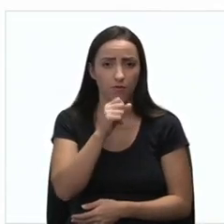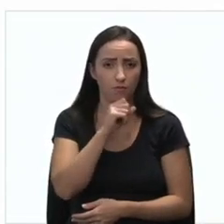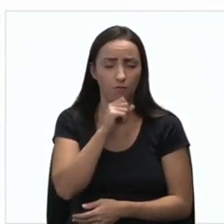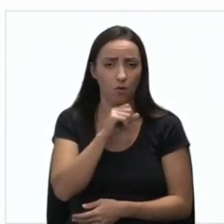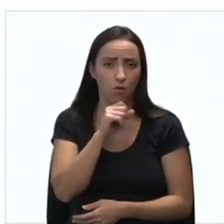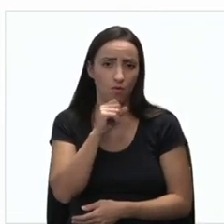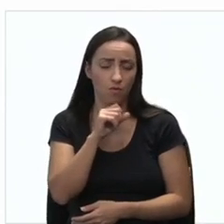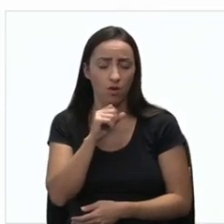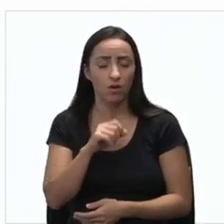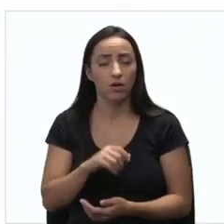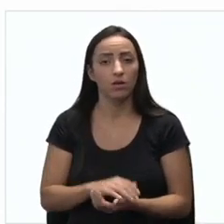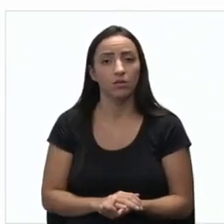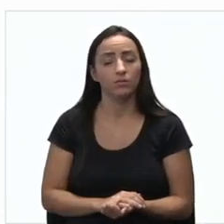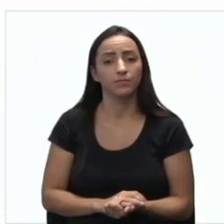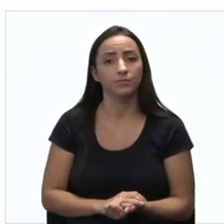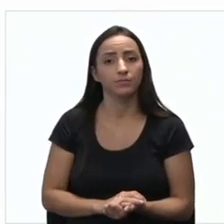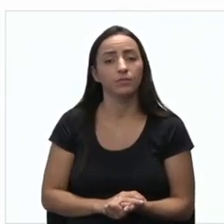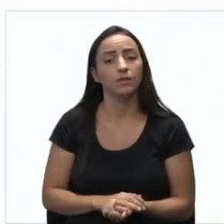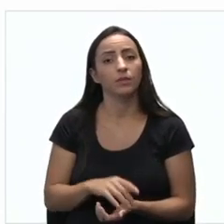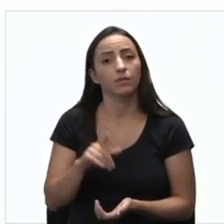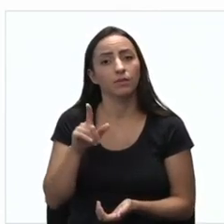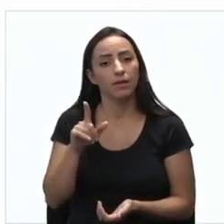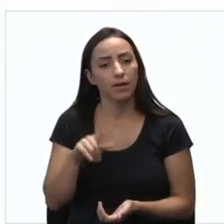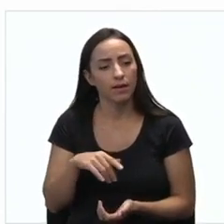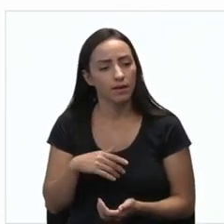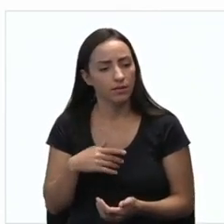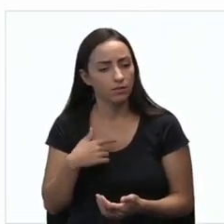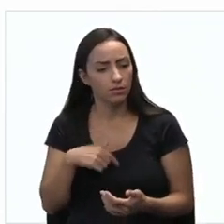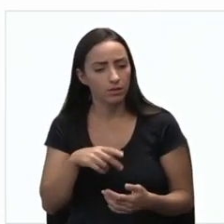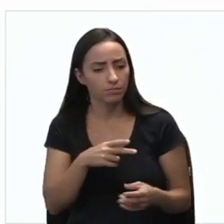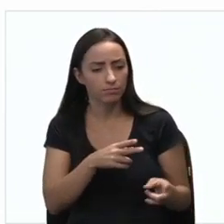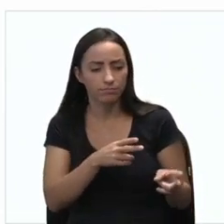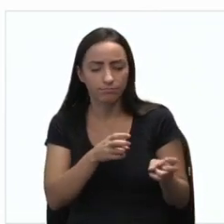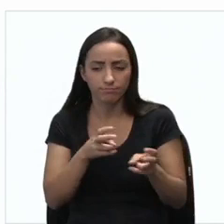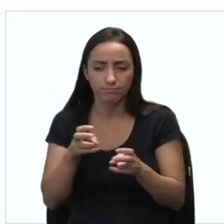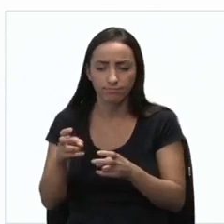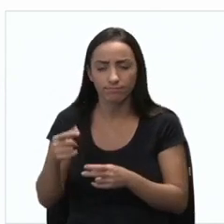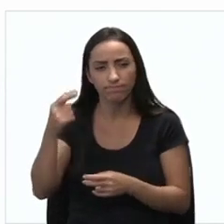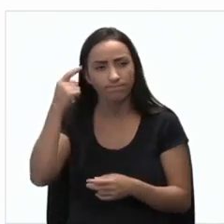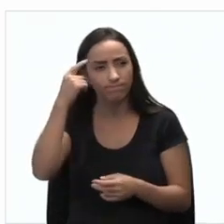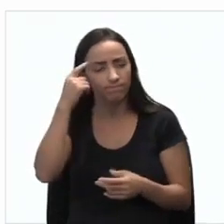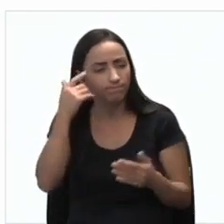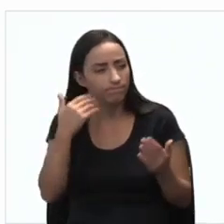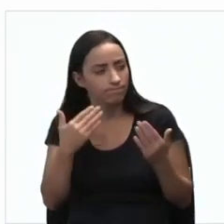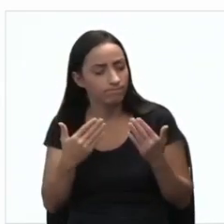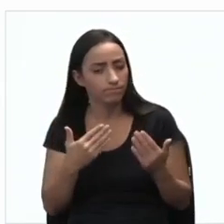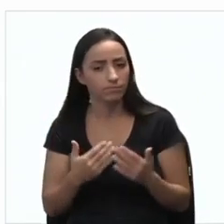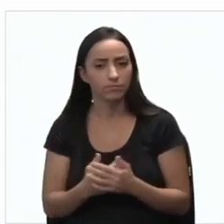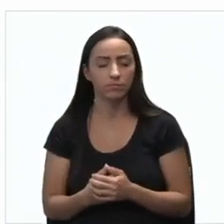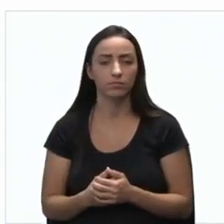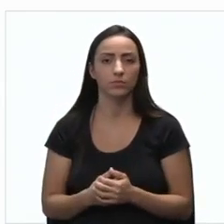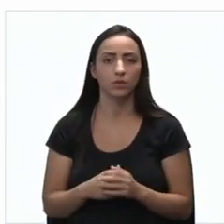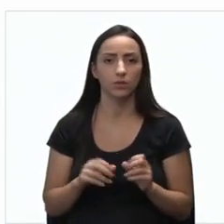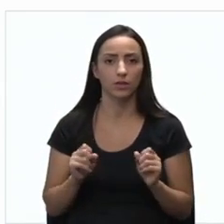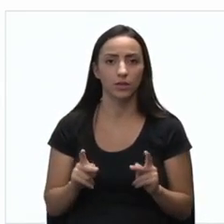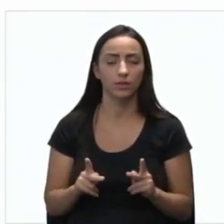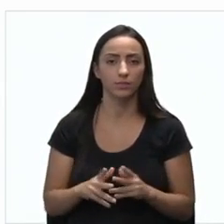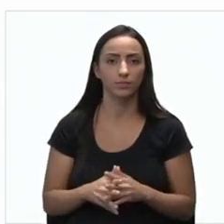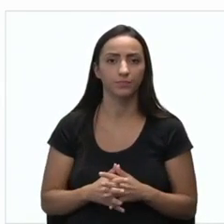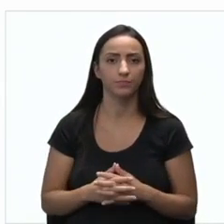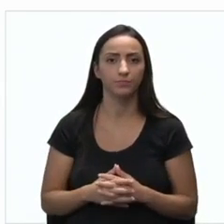O responsável é que vai se fundando a origem da vida psíquica, formando a personalidade aí,